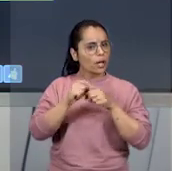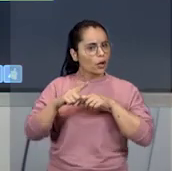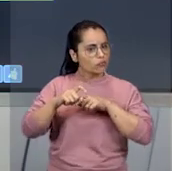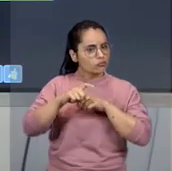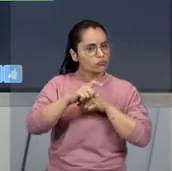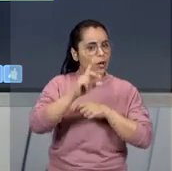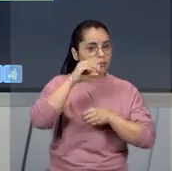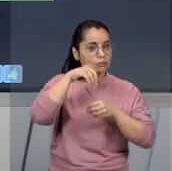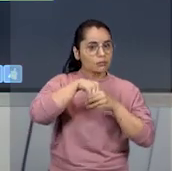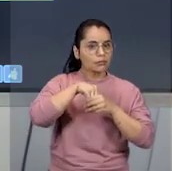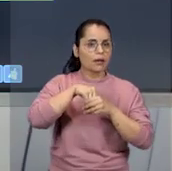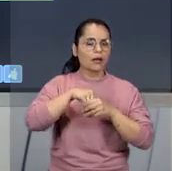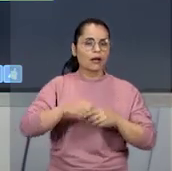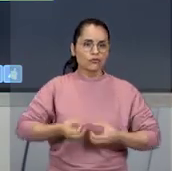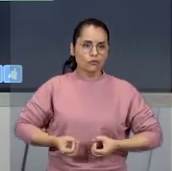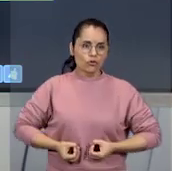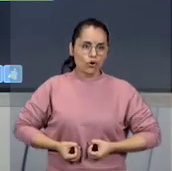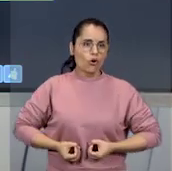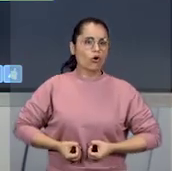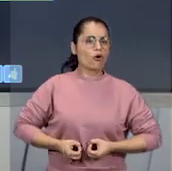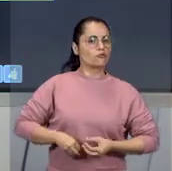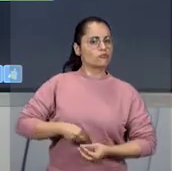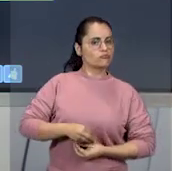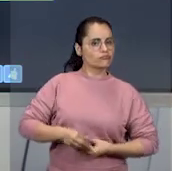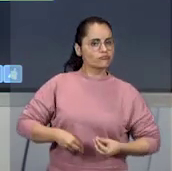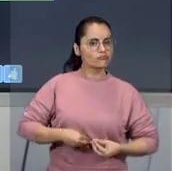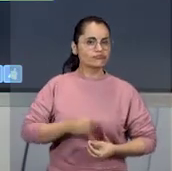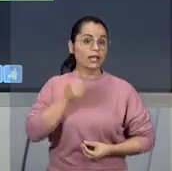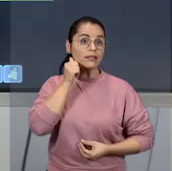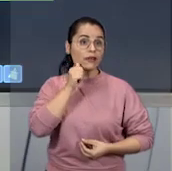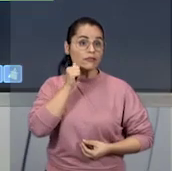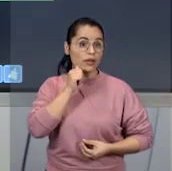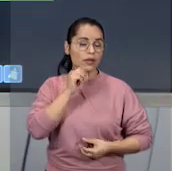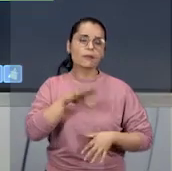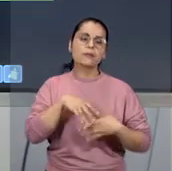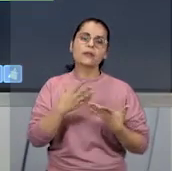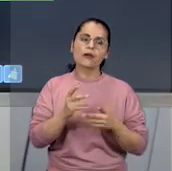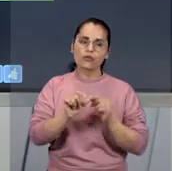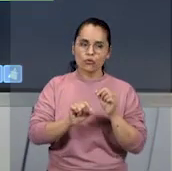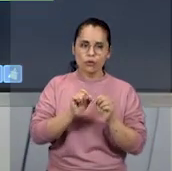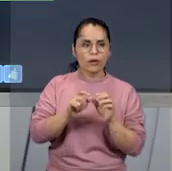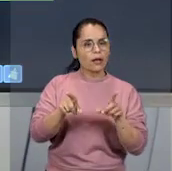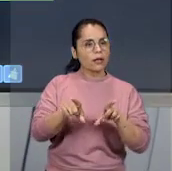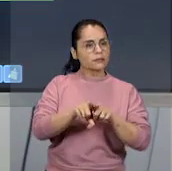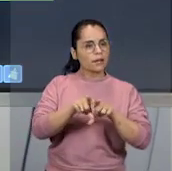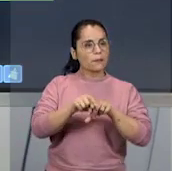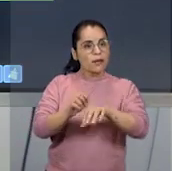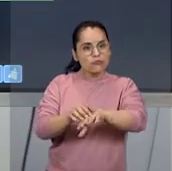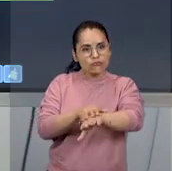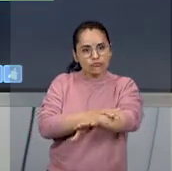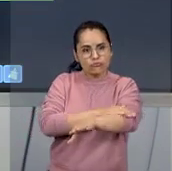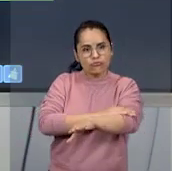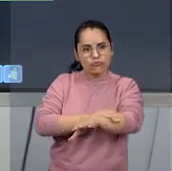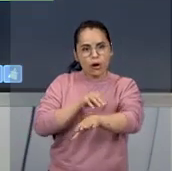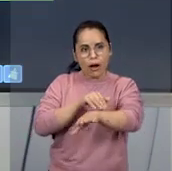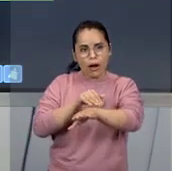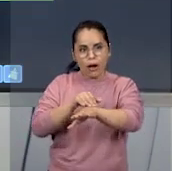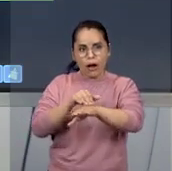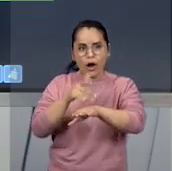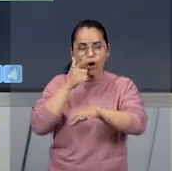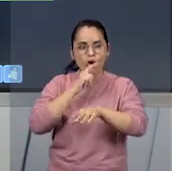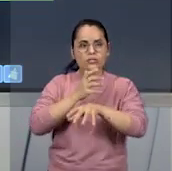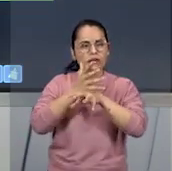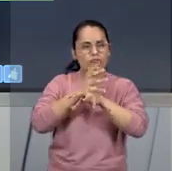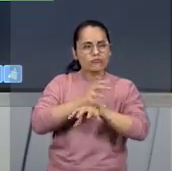da fêmea. Então, os ovos vão ficar guardados dentro da fêmea. E aí, também a pele com escama aguenta